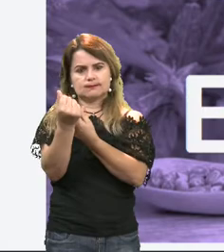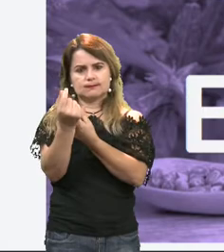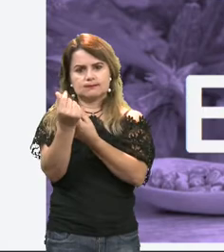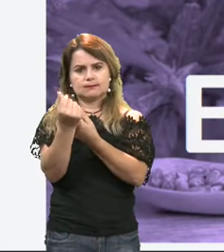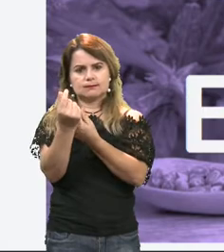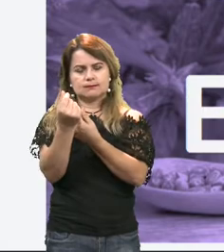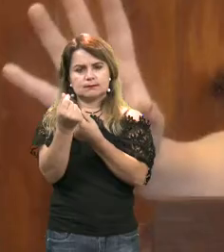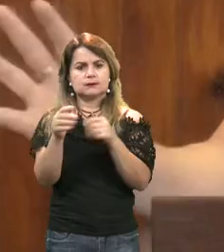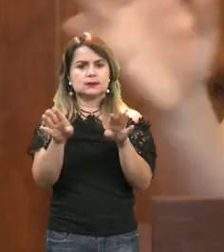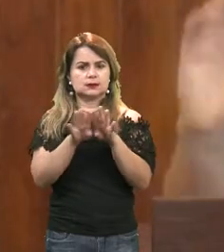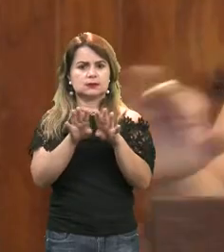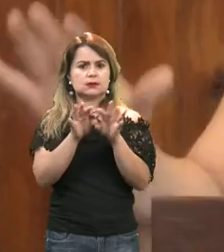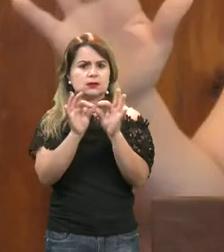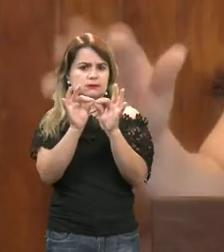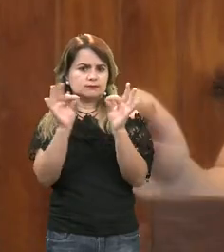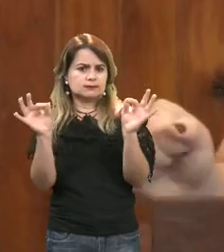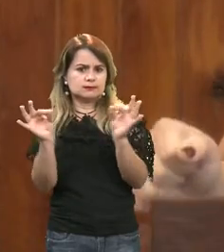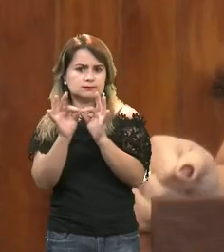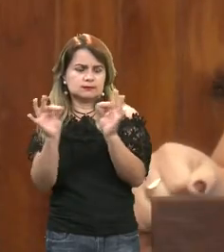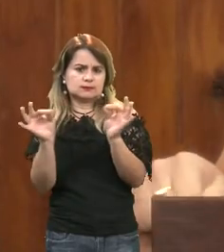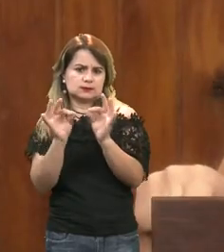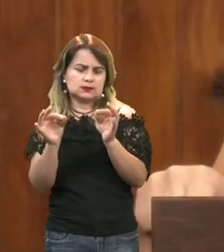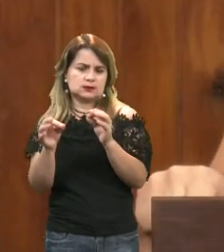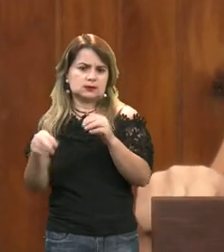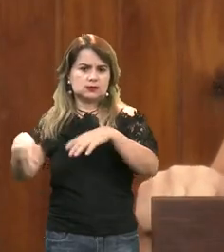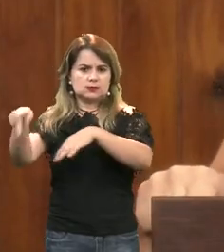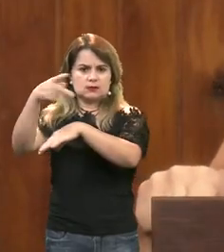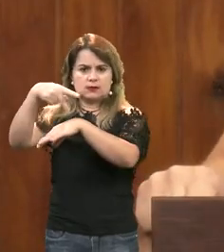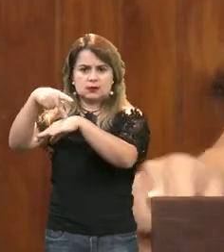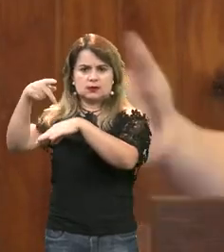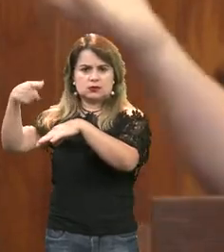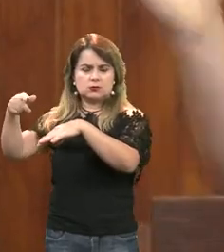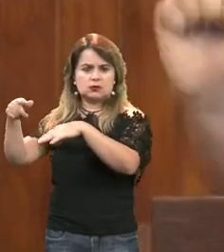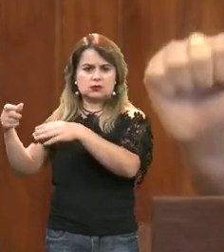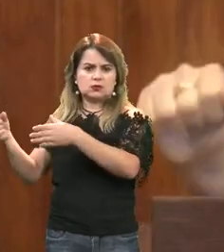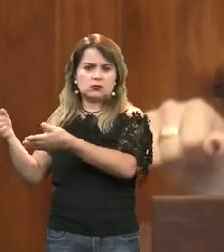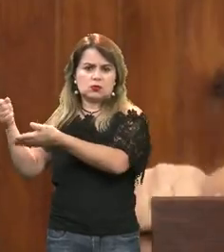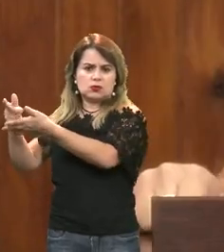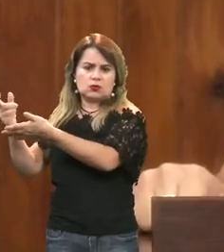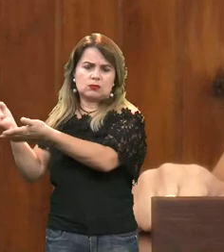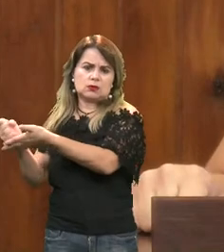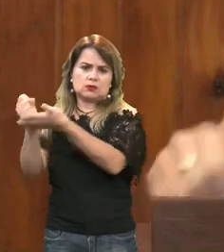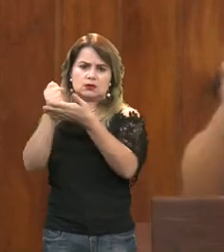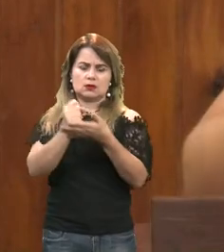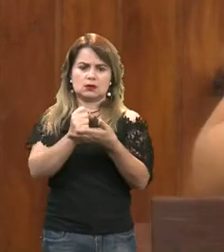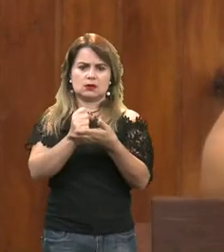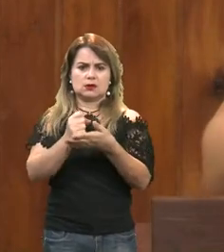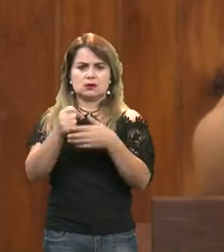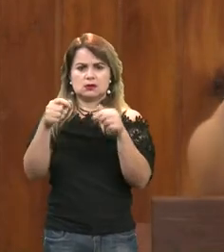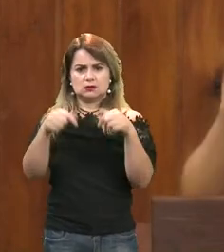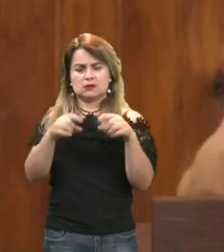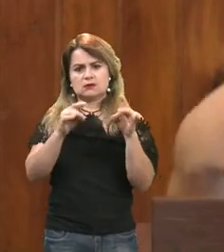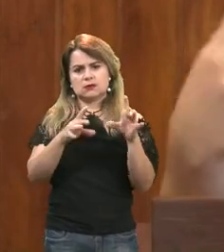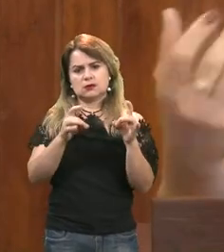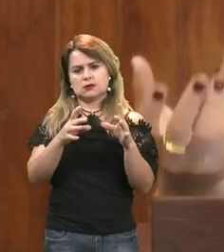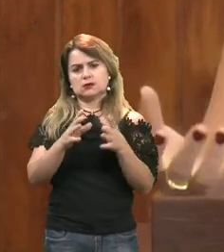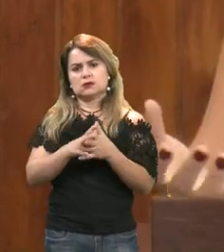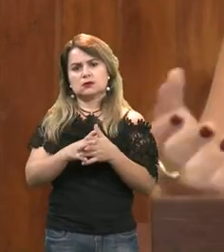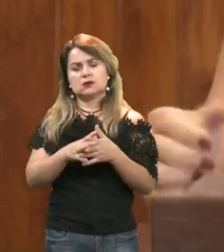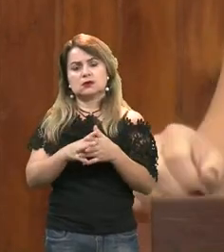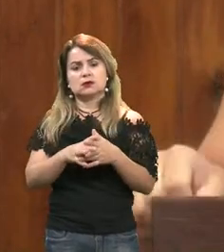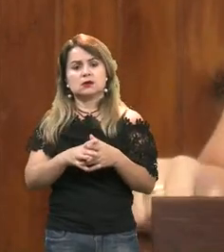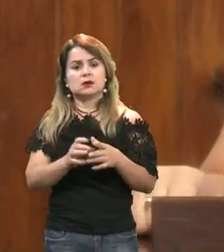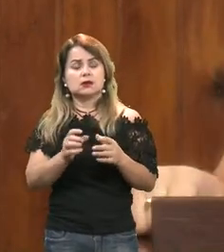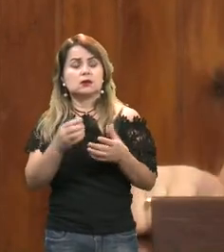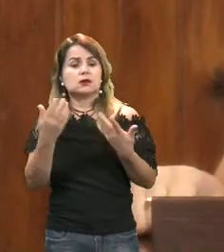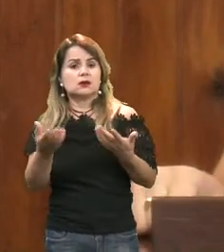o simples fato de importar não resolve todos os seus problemas. Como o doutor Joaquim muito bem disse, cada paciente responde de uma